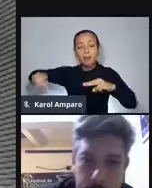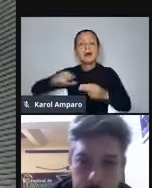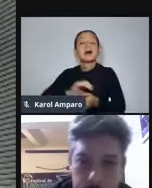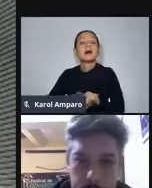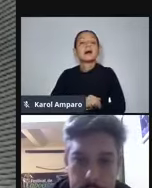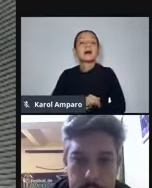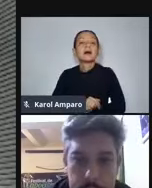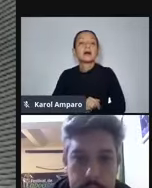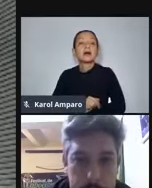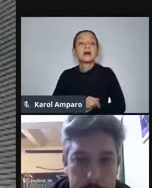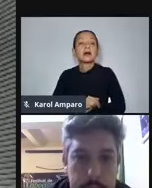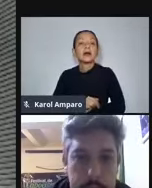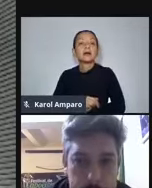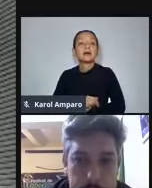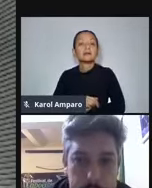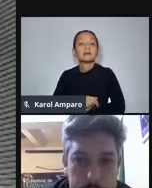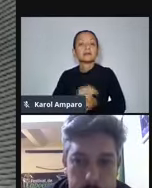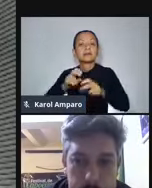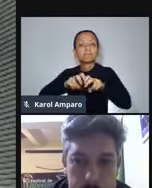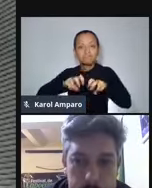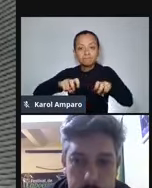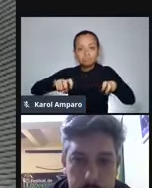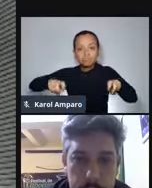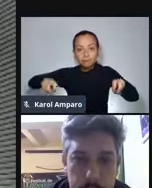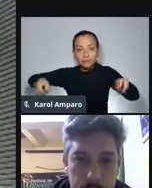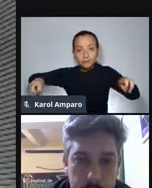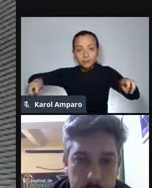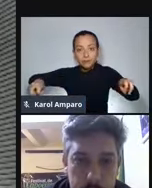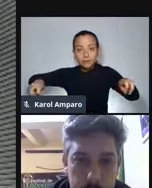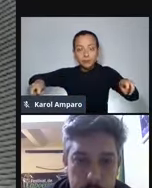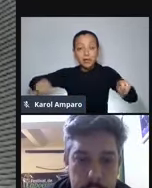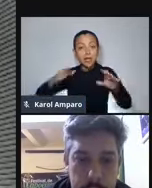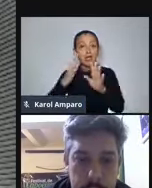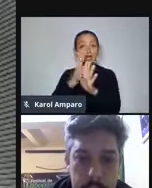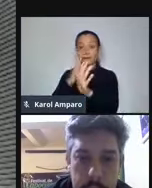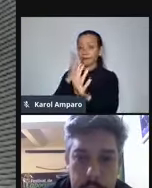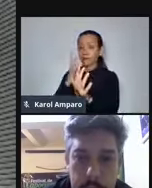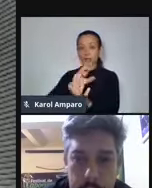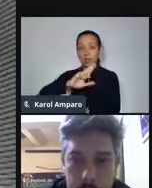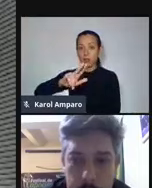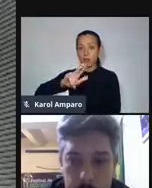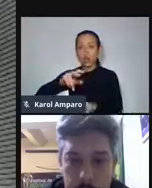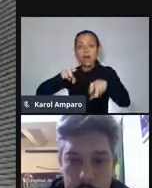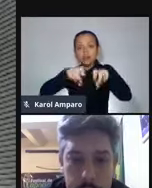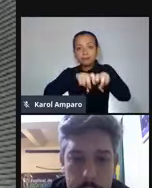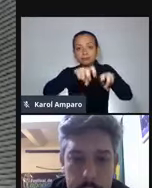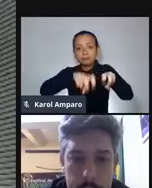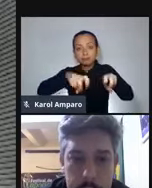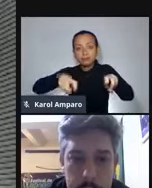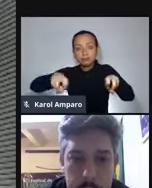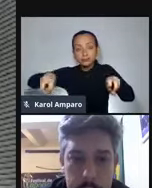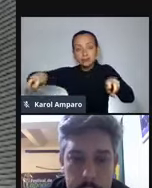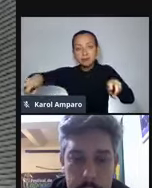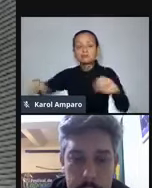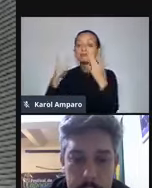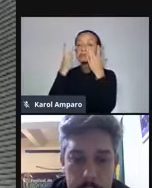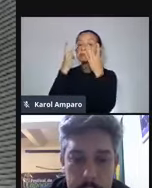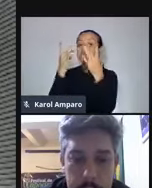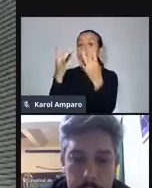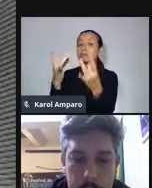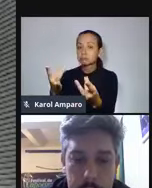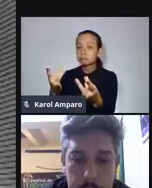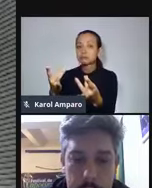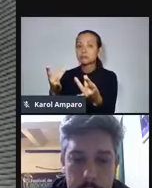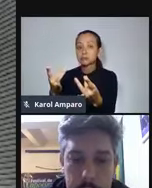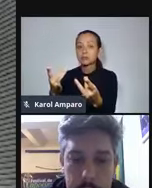automaticamente sentados um ao lado do outro, não estão em filas, né? Ouvindo e produzindo tudo aquilo que tem que